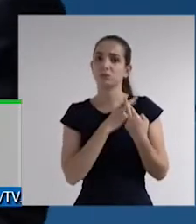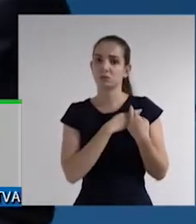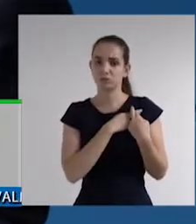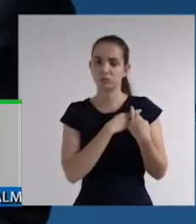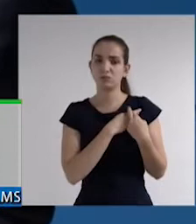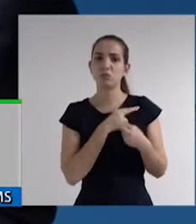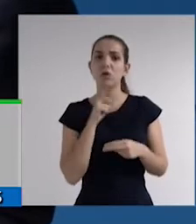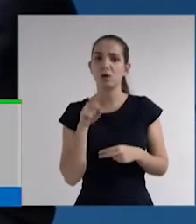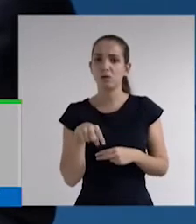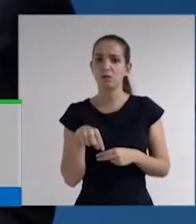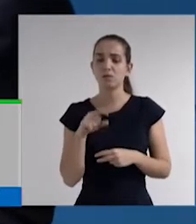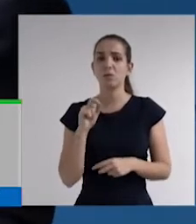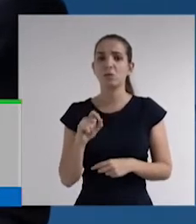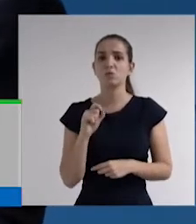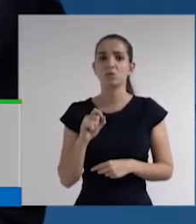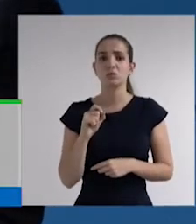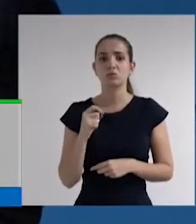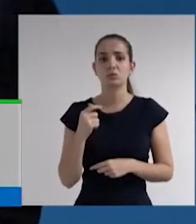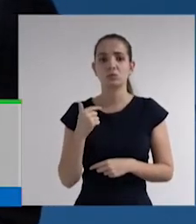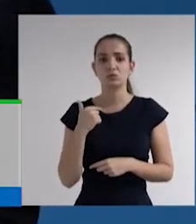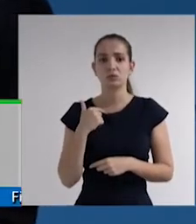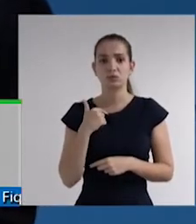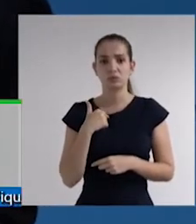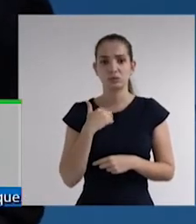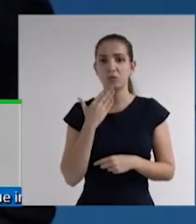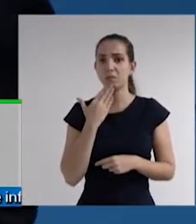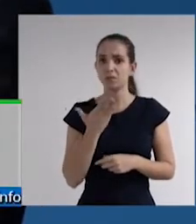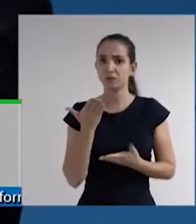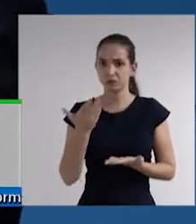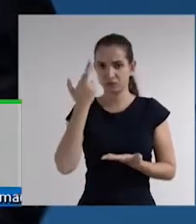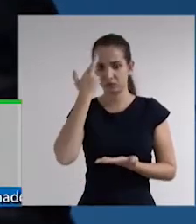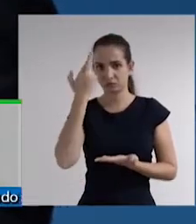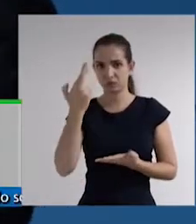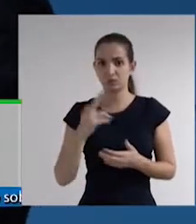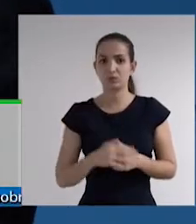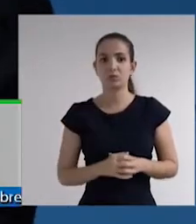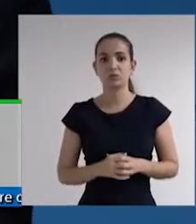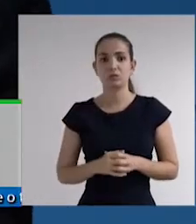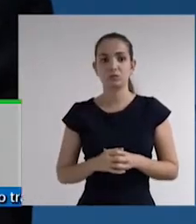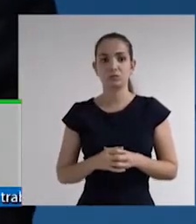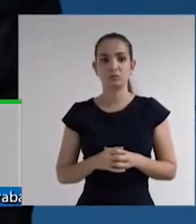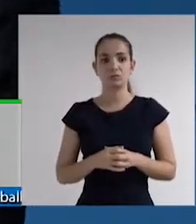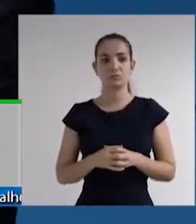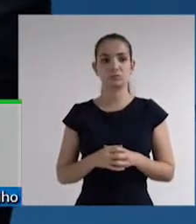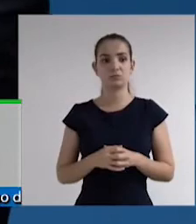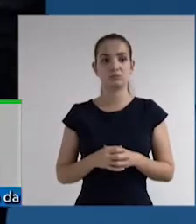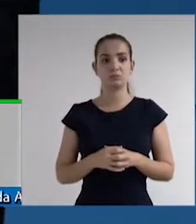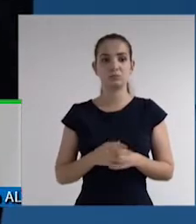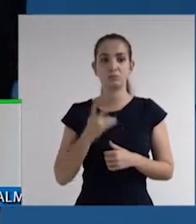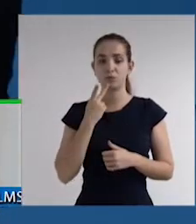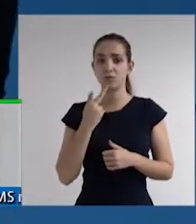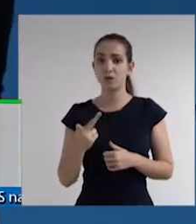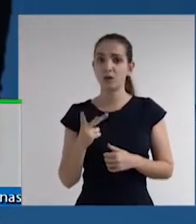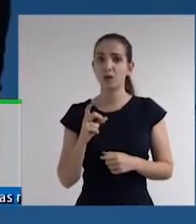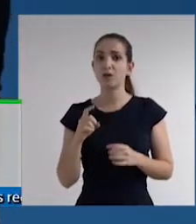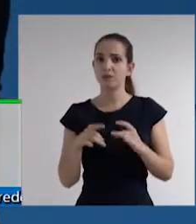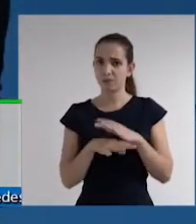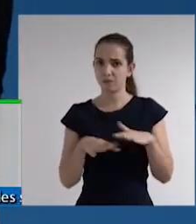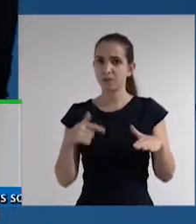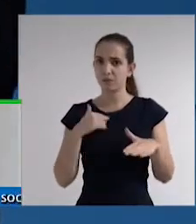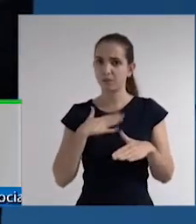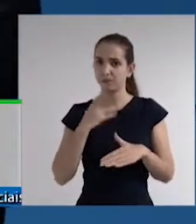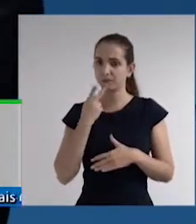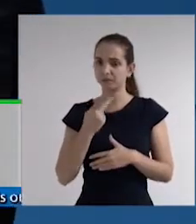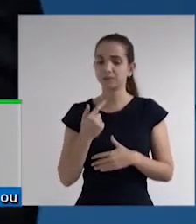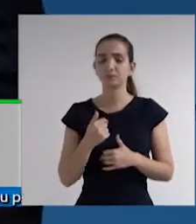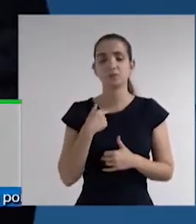É isso que eu venho fazer uma parte aqui para Vossa Excelência. E para terminar mesmo, dizer o seguinte: